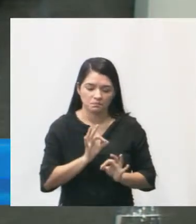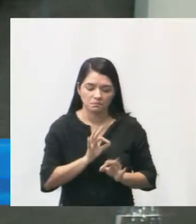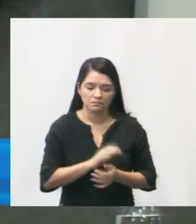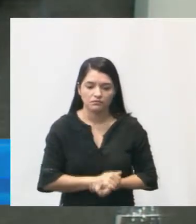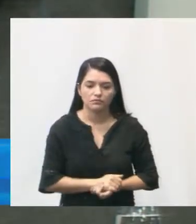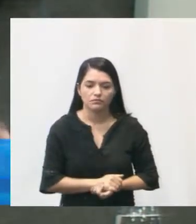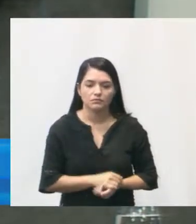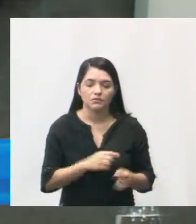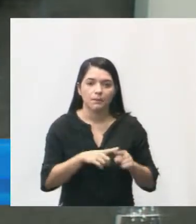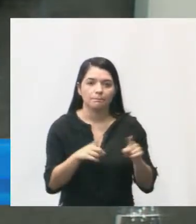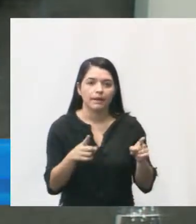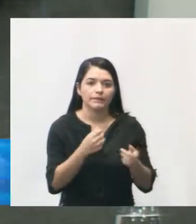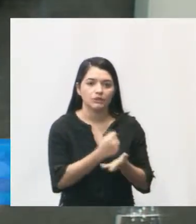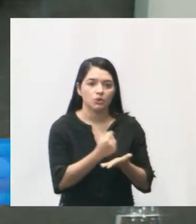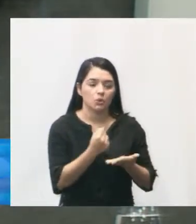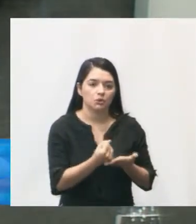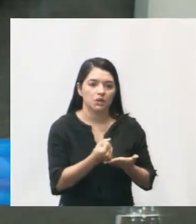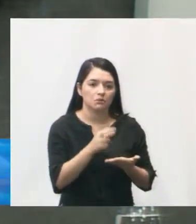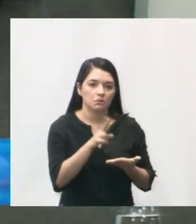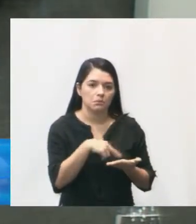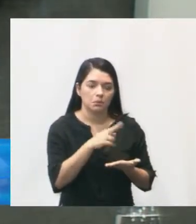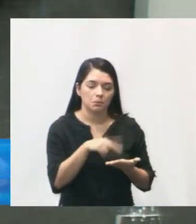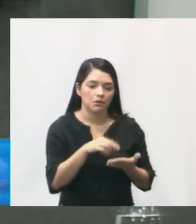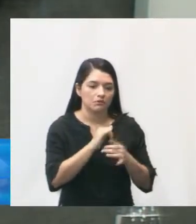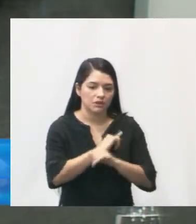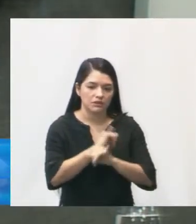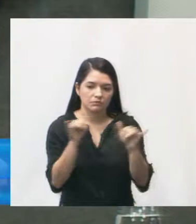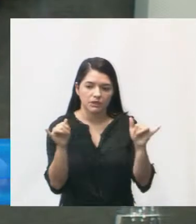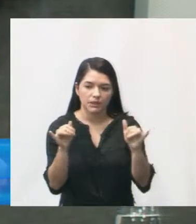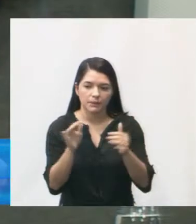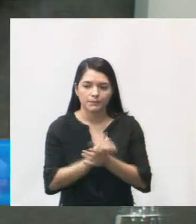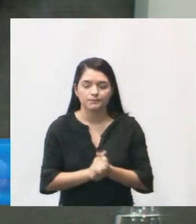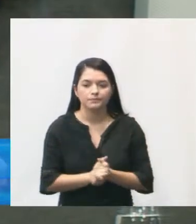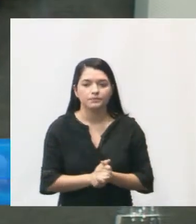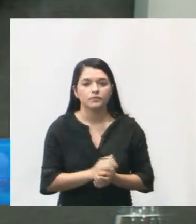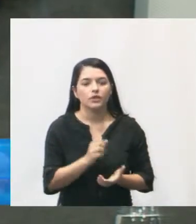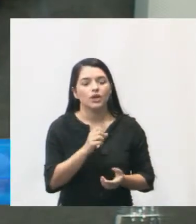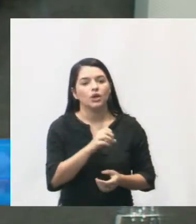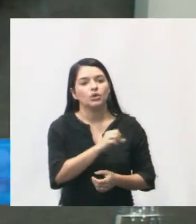contrato, aqui eu estou trazendo a situação da carta convite número